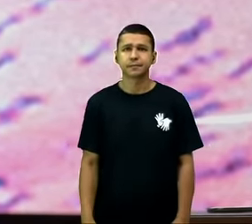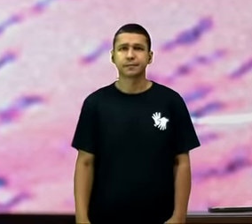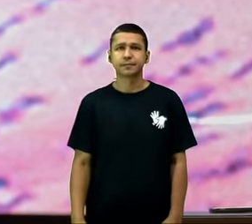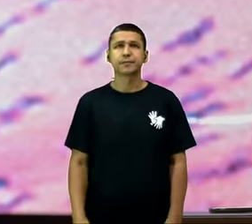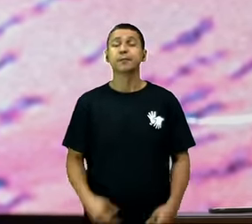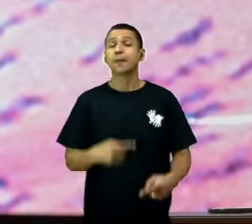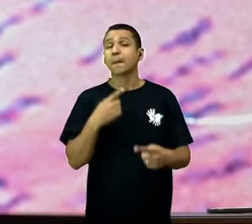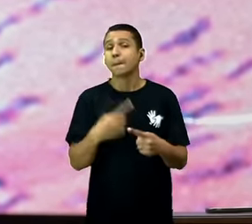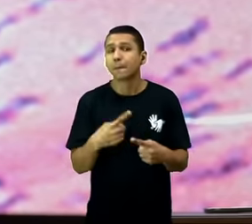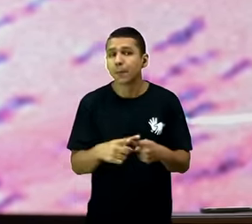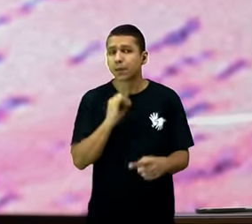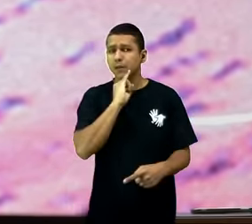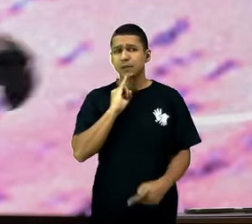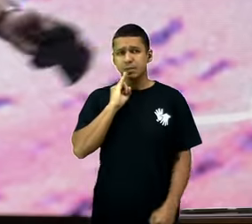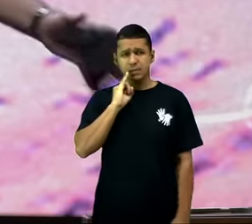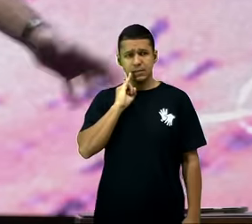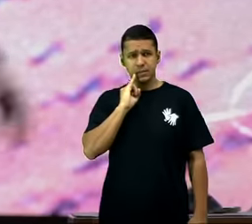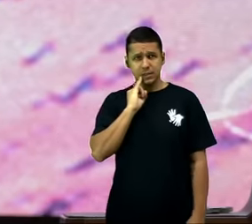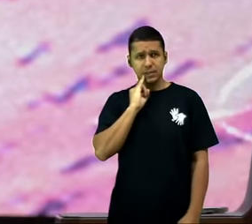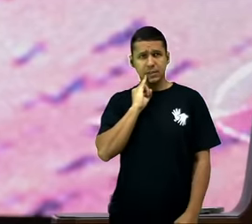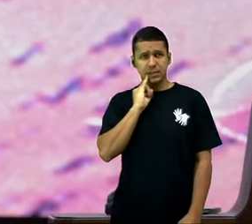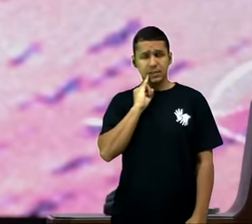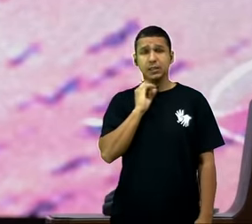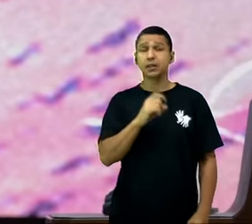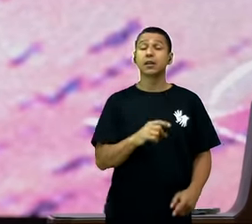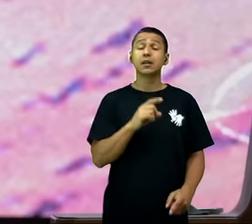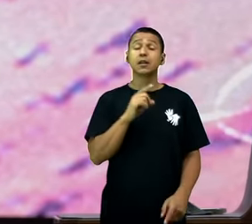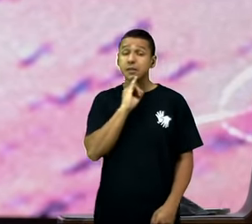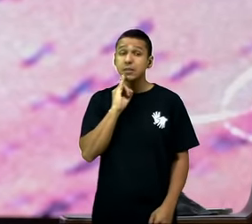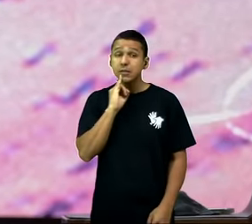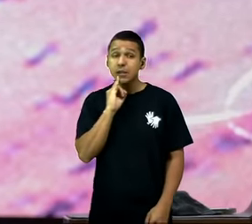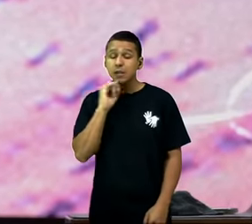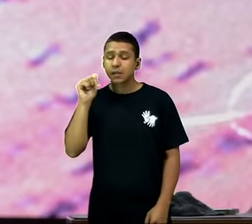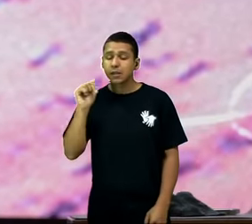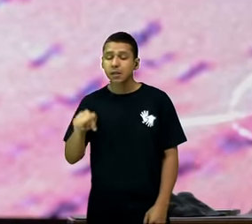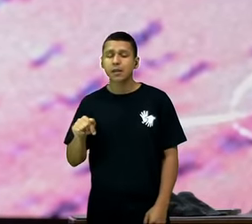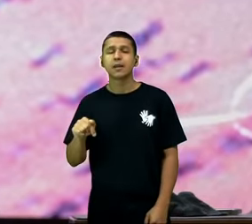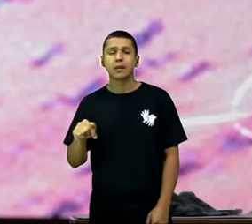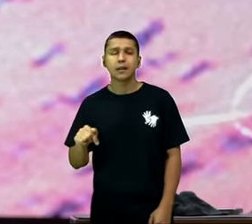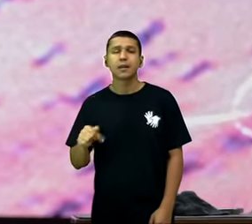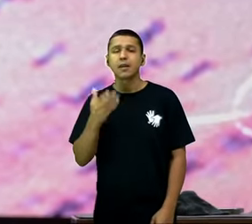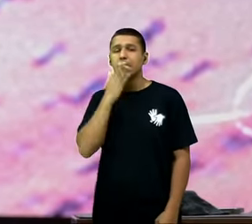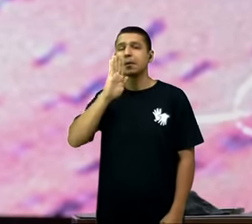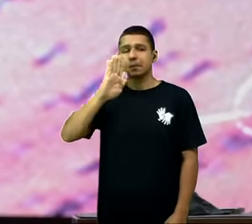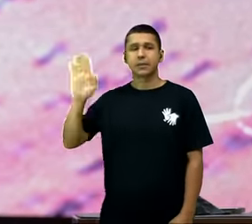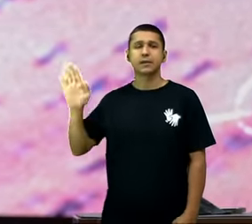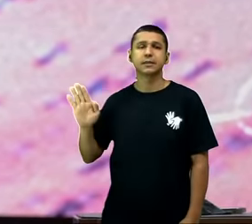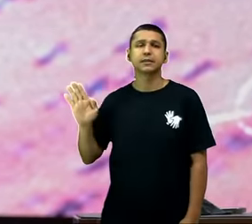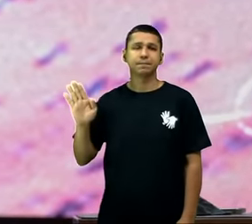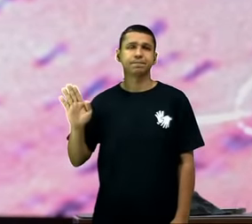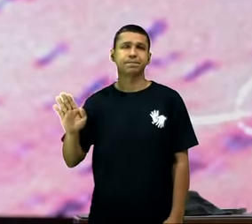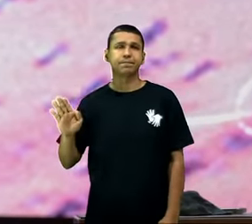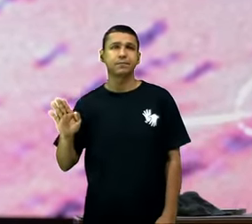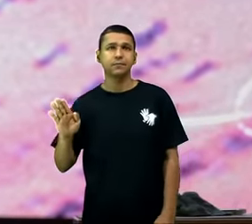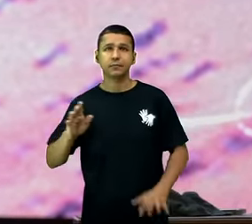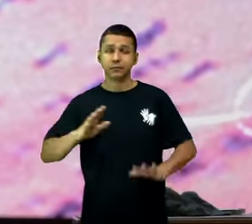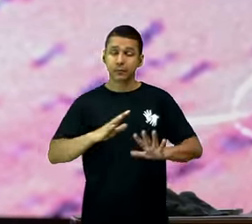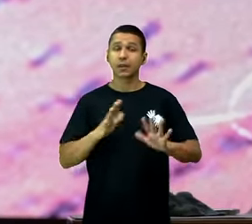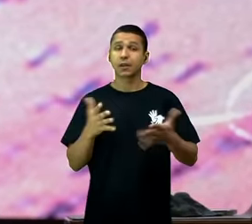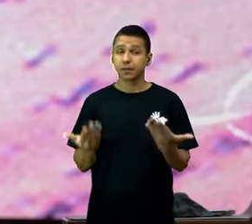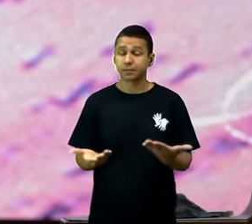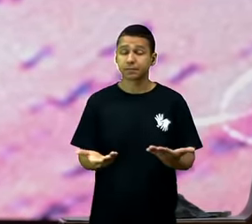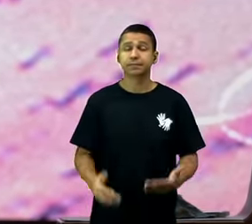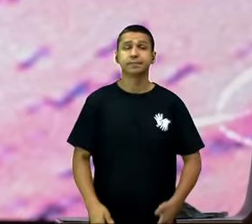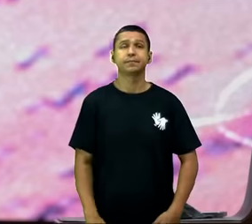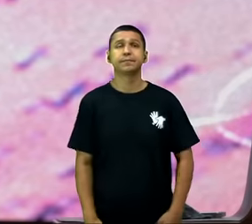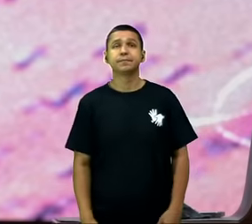Porque Isaac não é fruto. Diga comigo, Isaac é semente. É por isso que nem sempre a geração que planta é a geração que